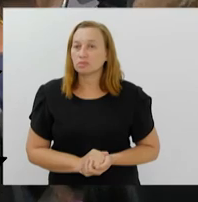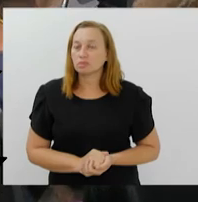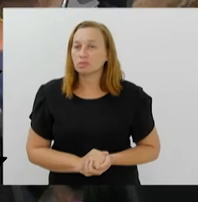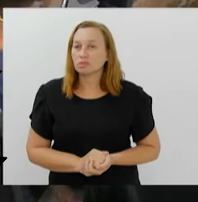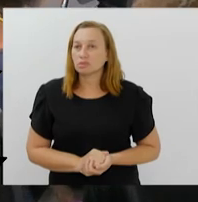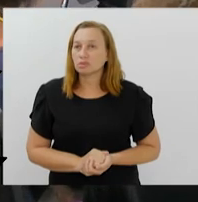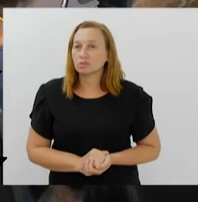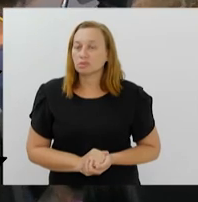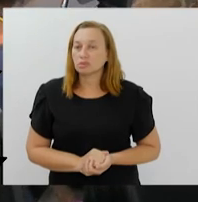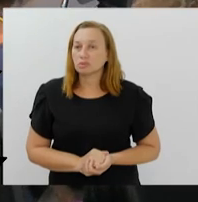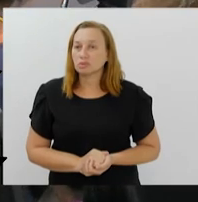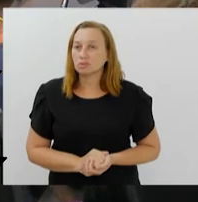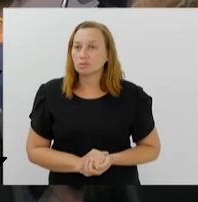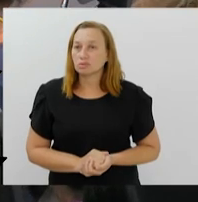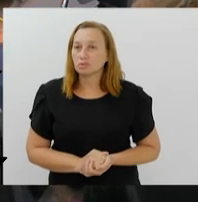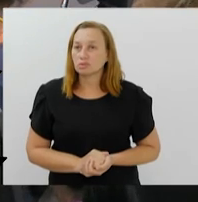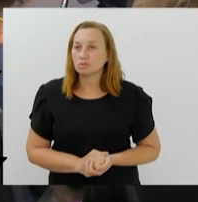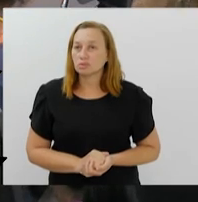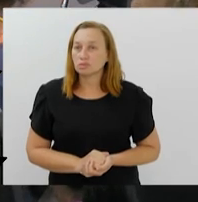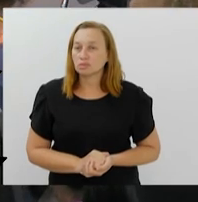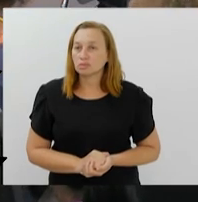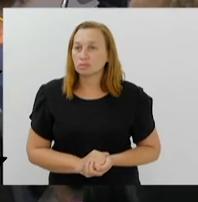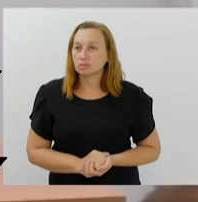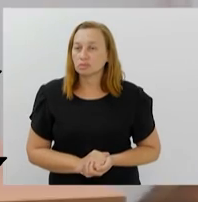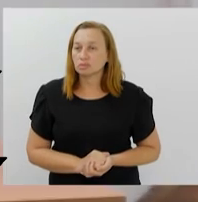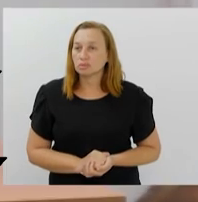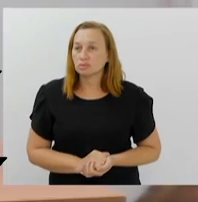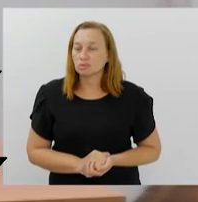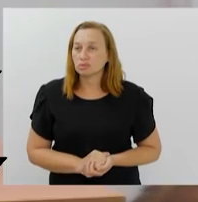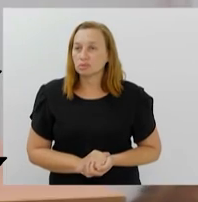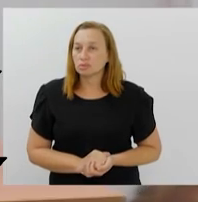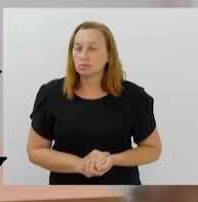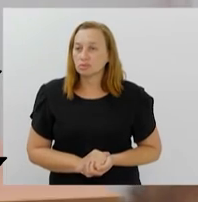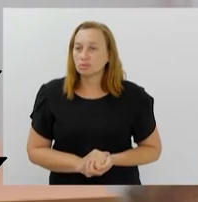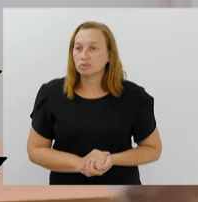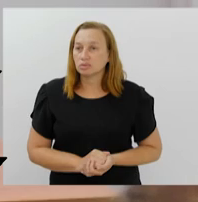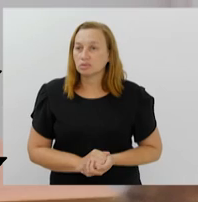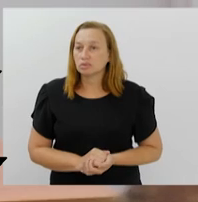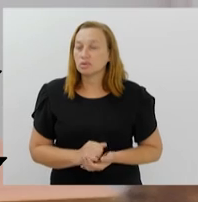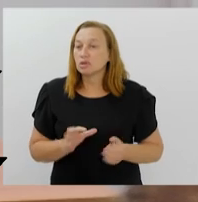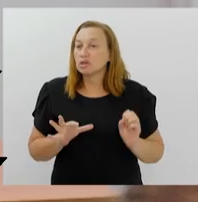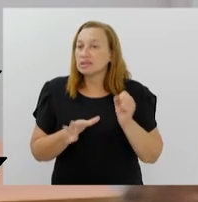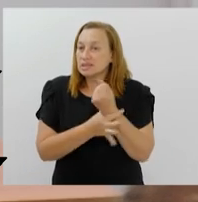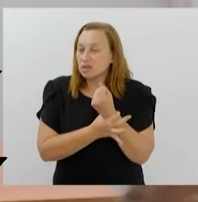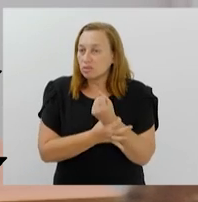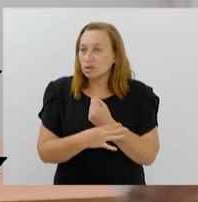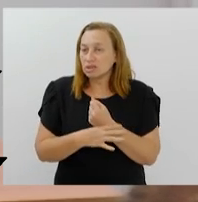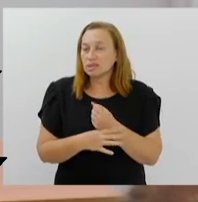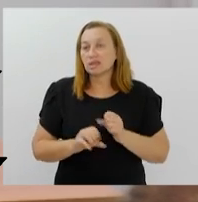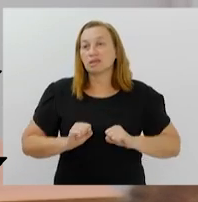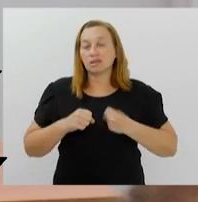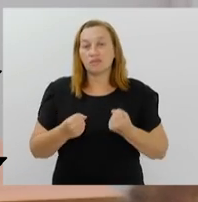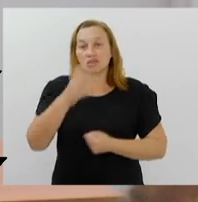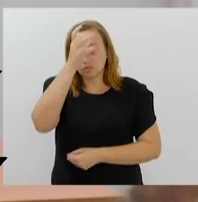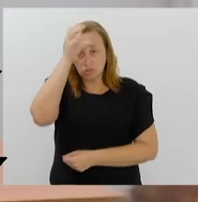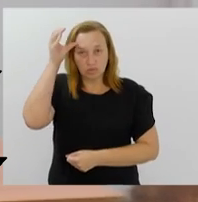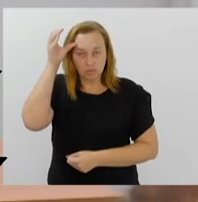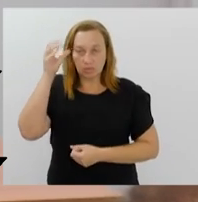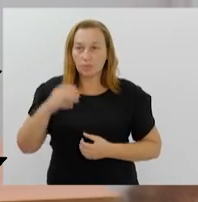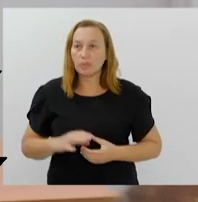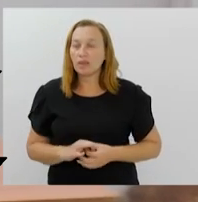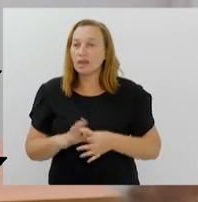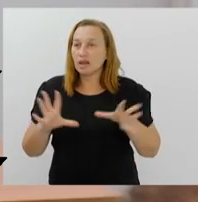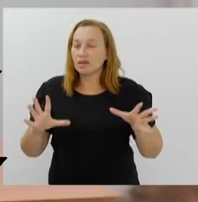continuando aqui na verdade o PROCON é uma autarquia de proteção e defesa do consumidor aberta